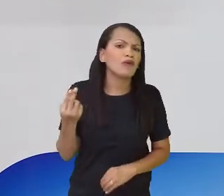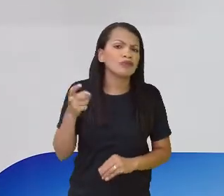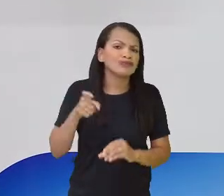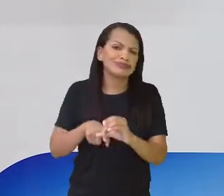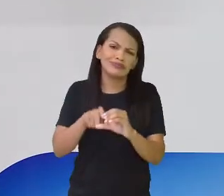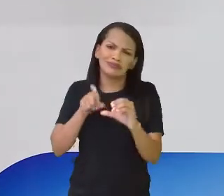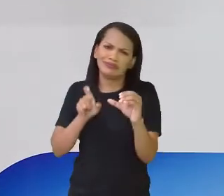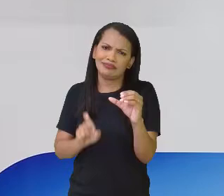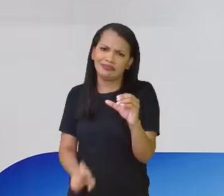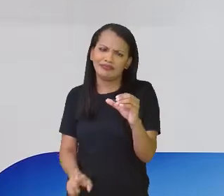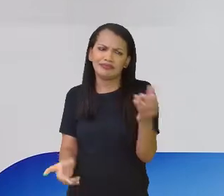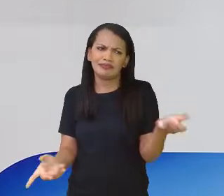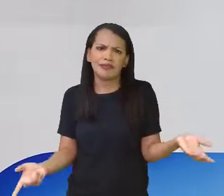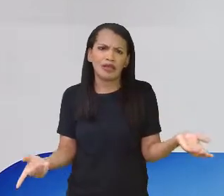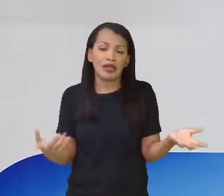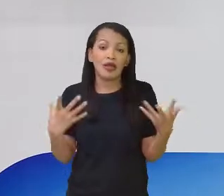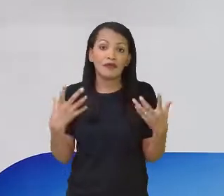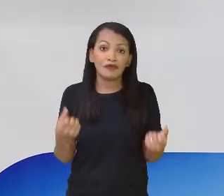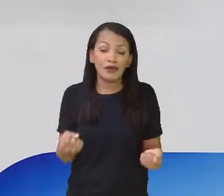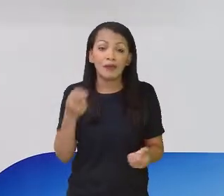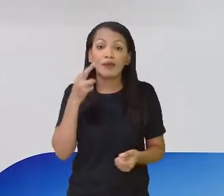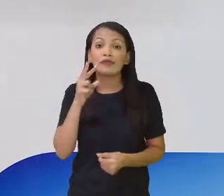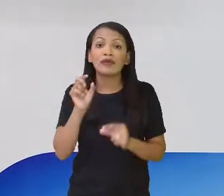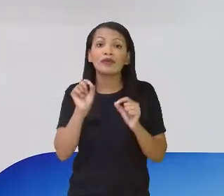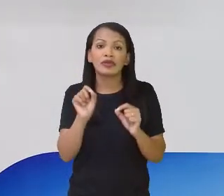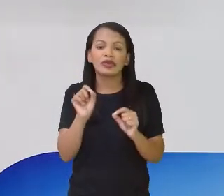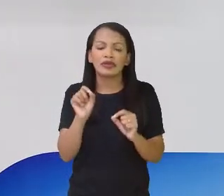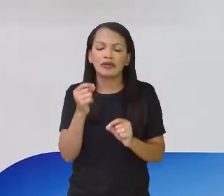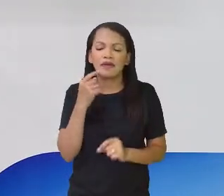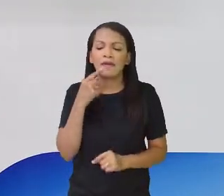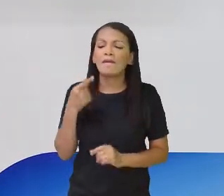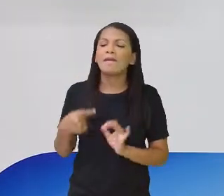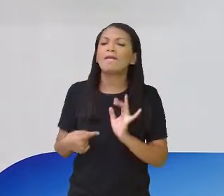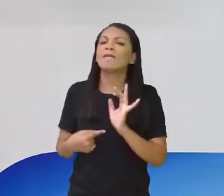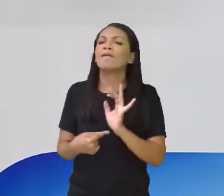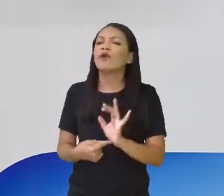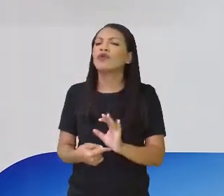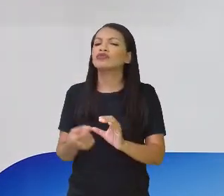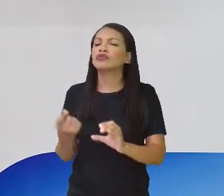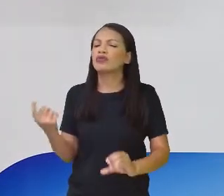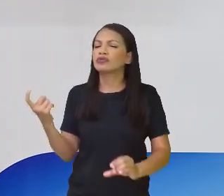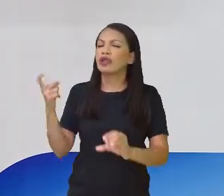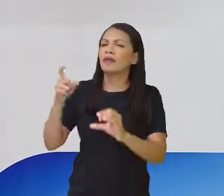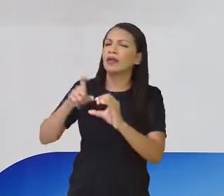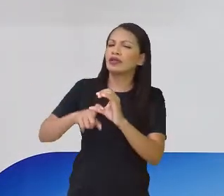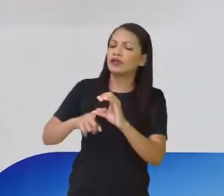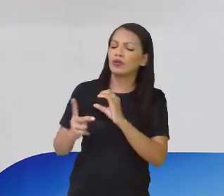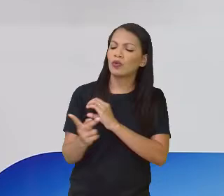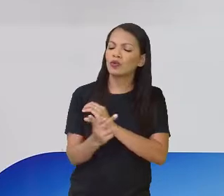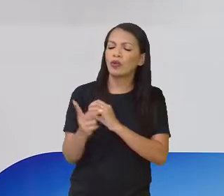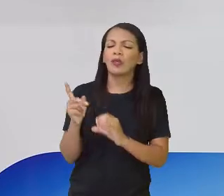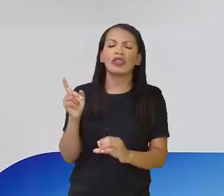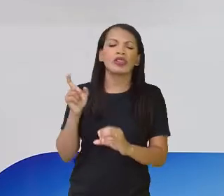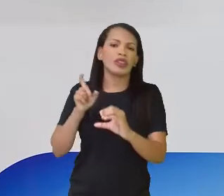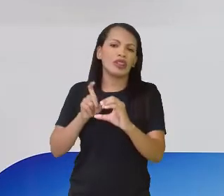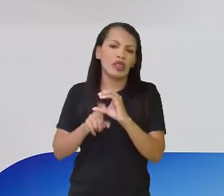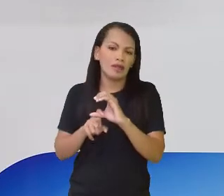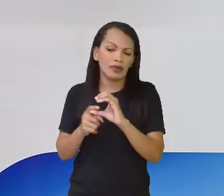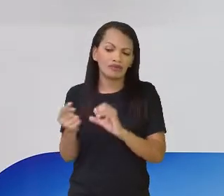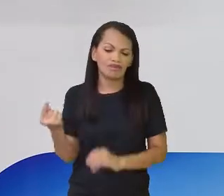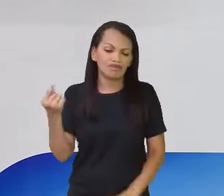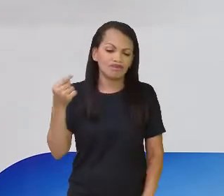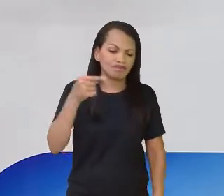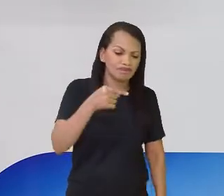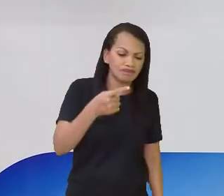há uma ligação entre um e outro? Vamos seguindo, vai pensando. A cabeça da gente está ficando um pouquinho, né? Poxa, tanta coisa. E a gente